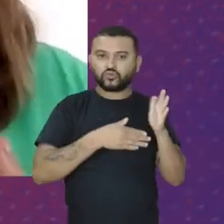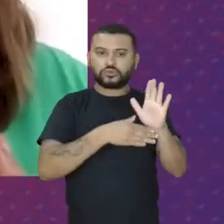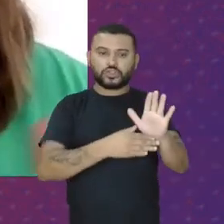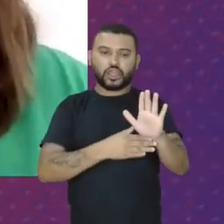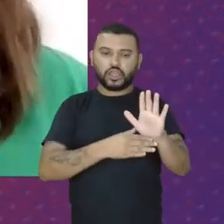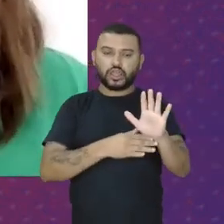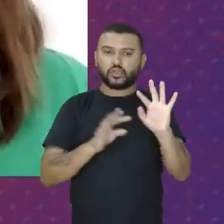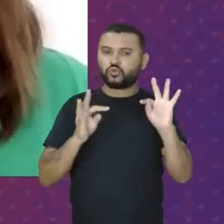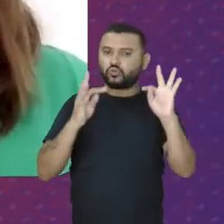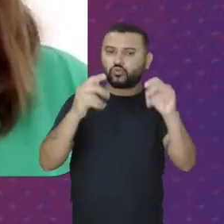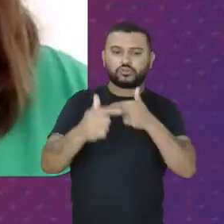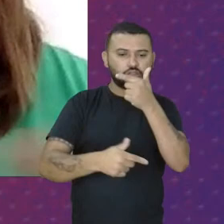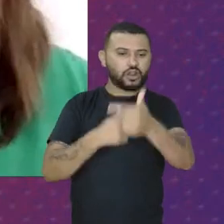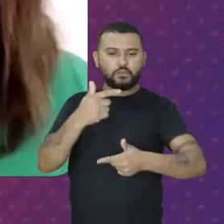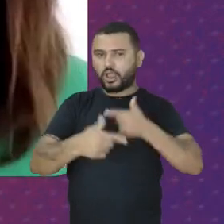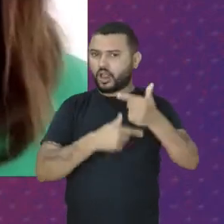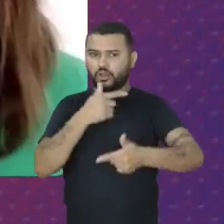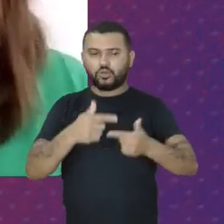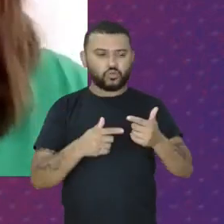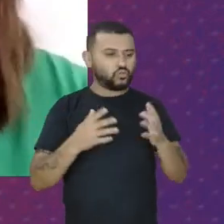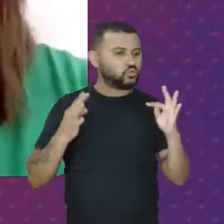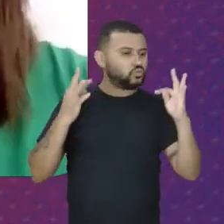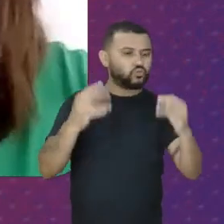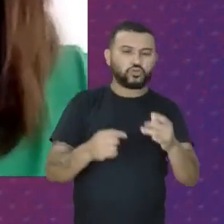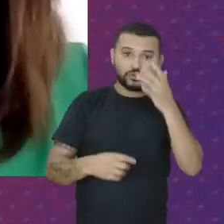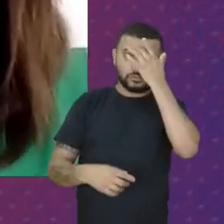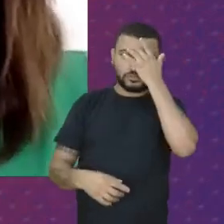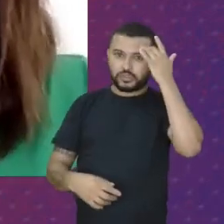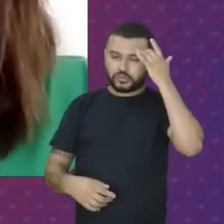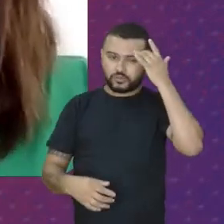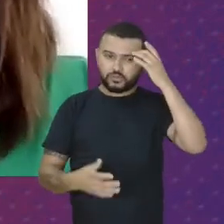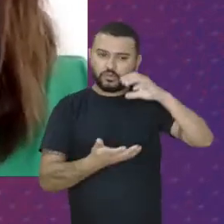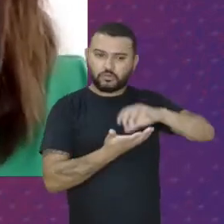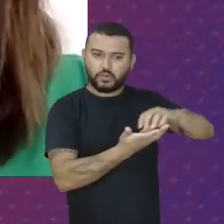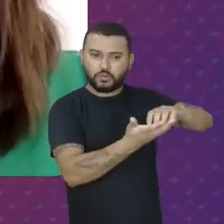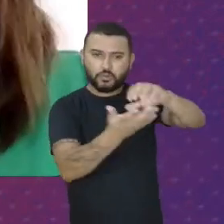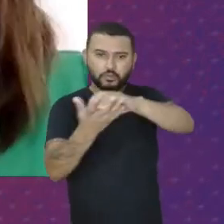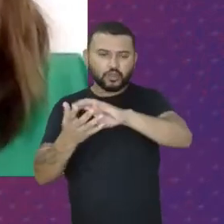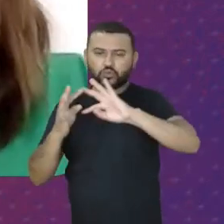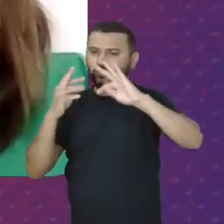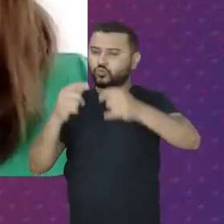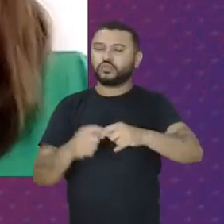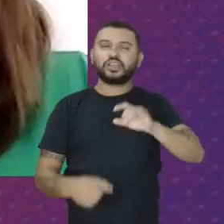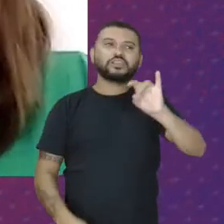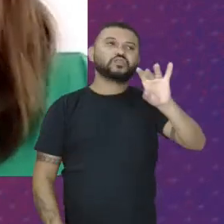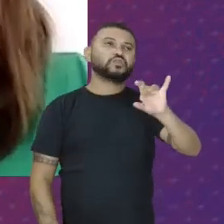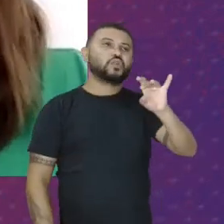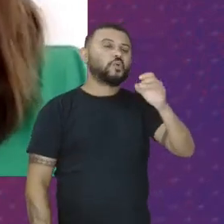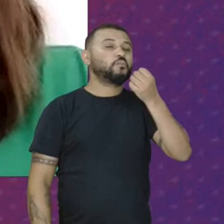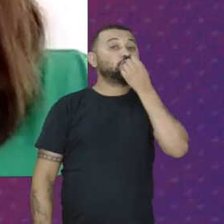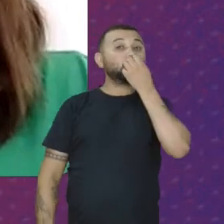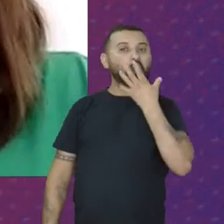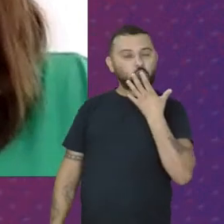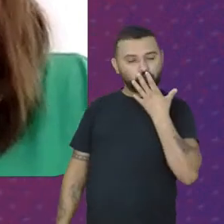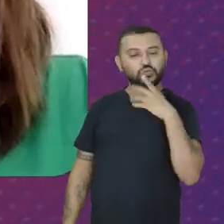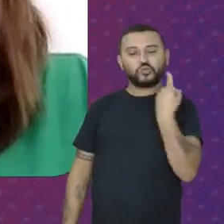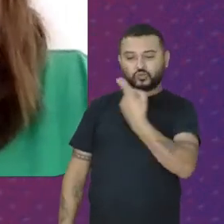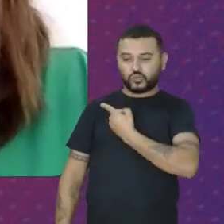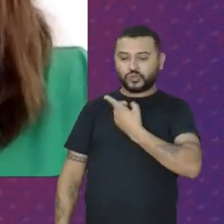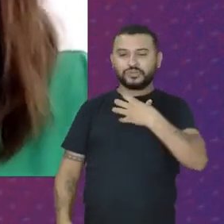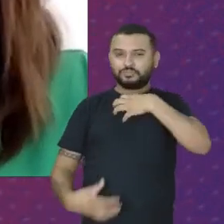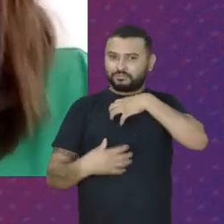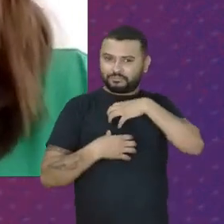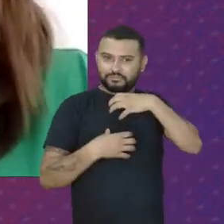poder atuar para todos os segmentos da sociedade. Então, é muito bom que